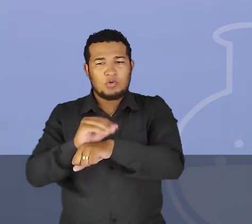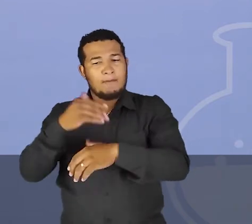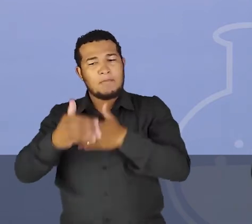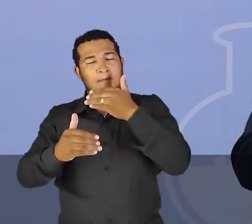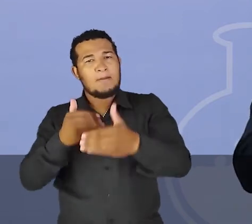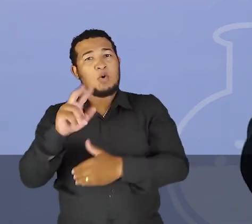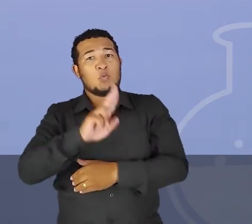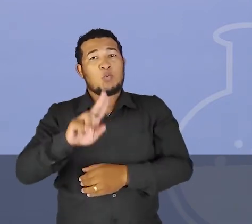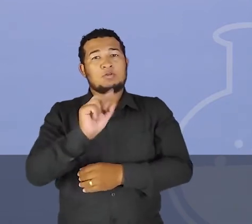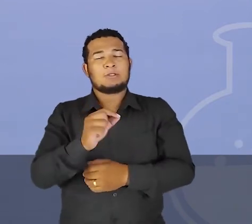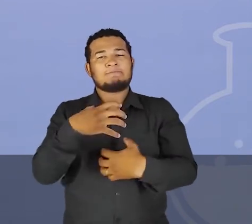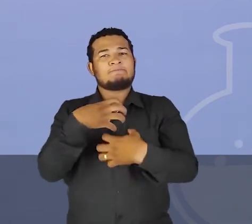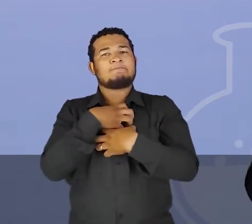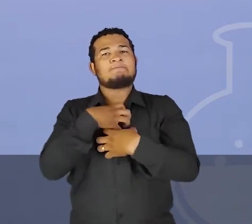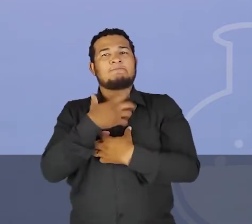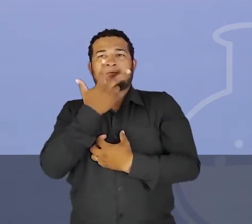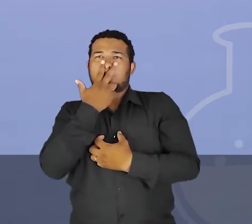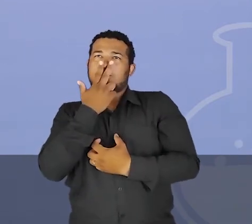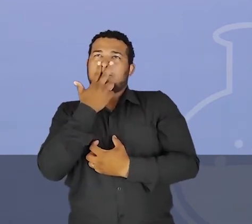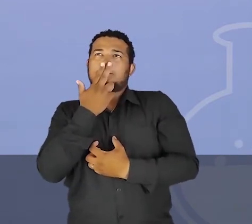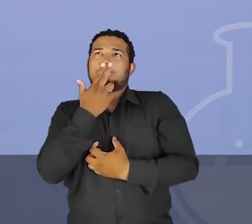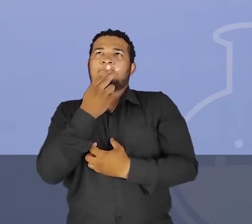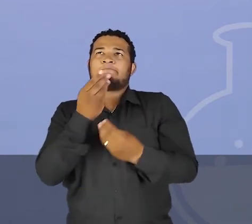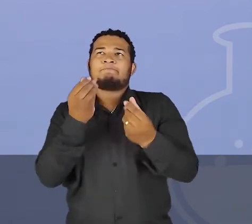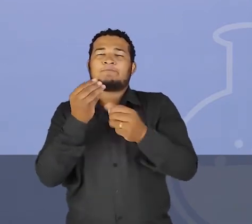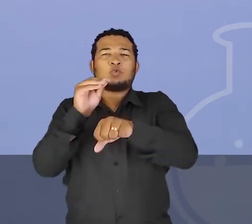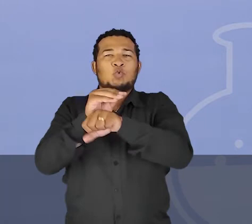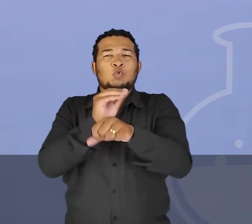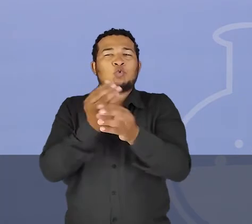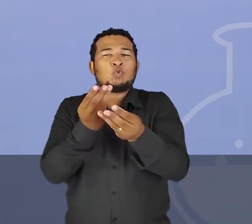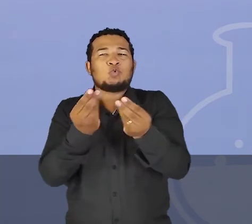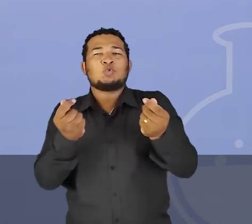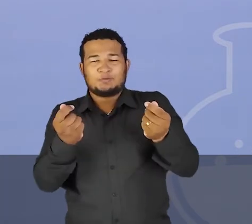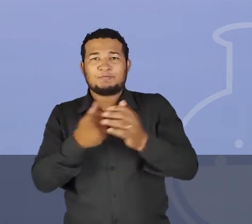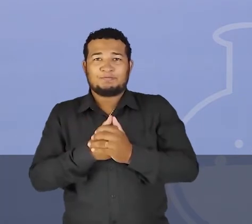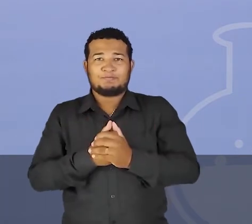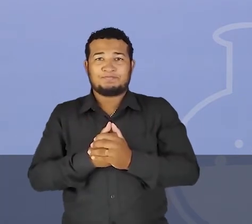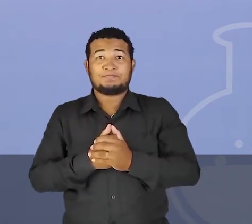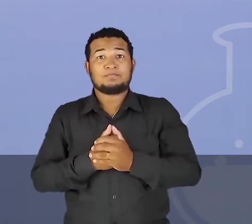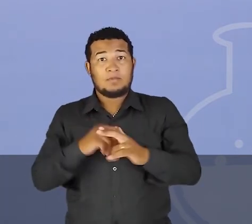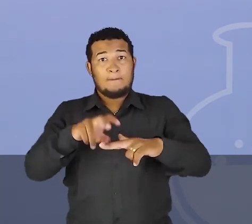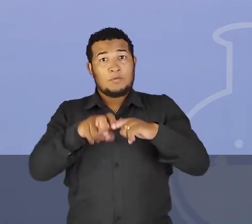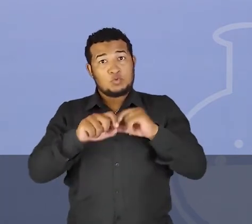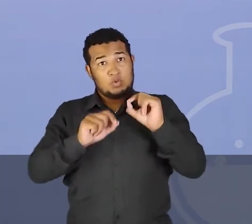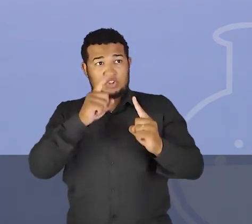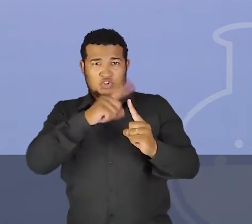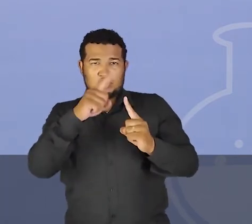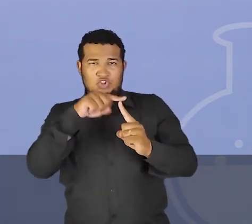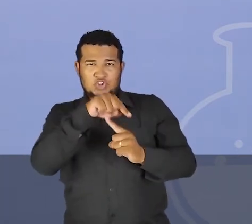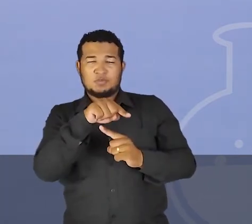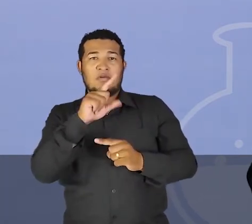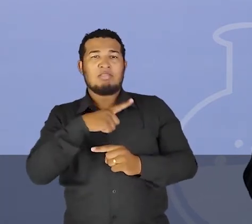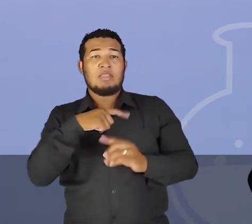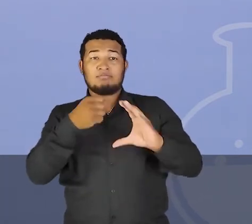ser utilizados de uma forma muito cuidadosa. Nesse caso, esse tipo de agricultura, ele